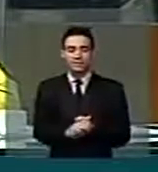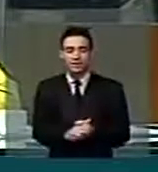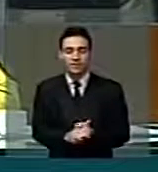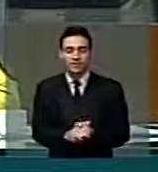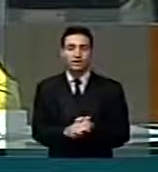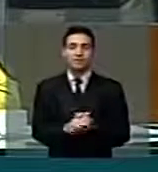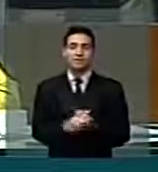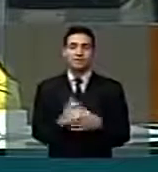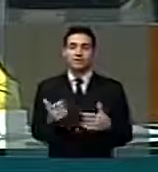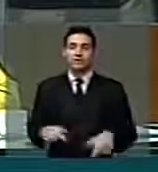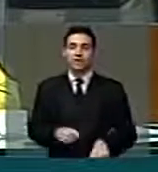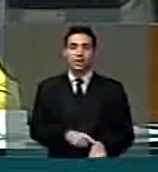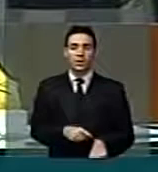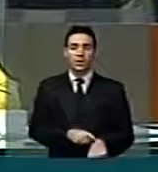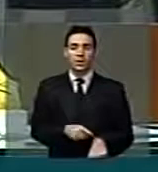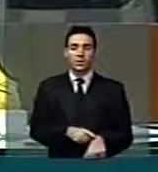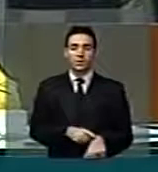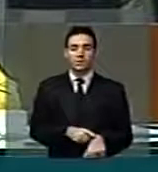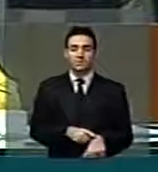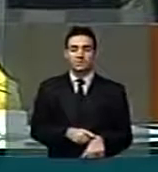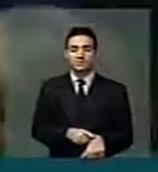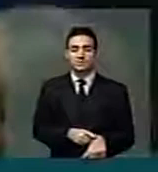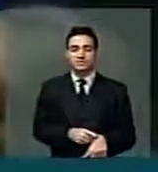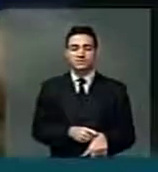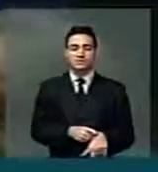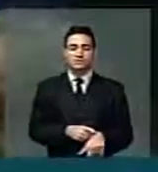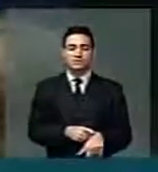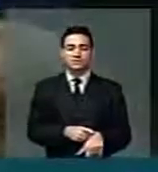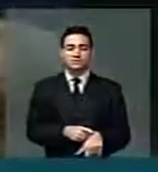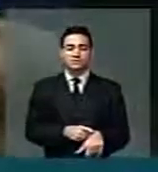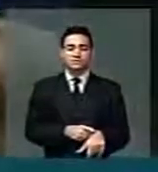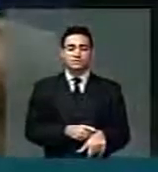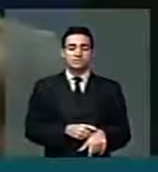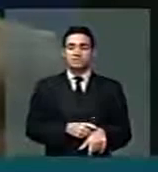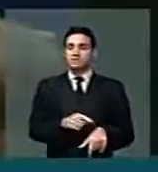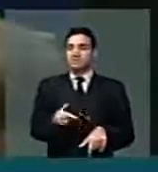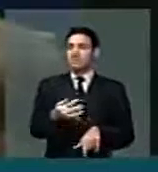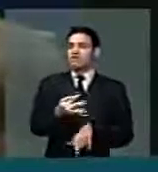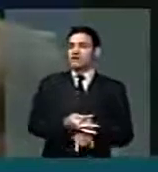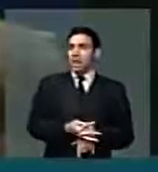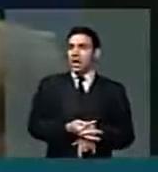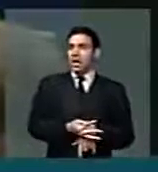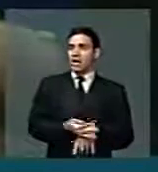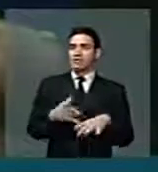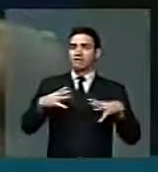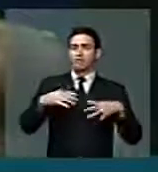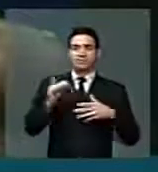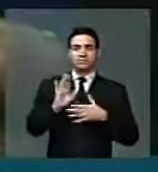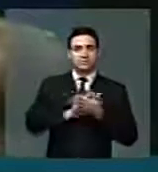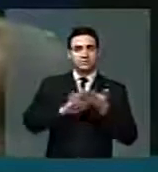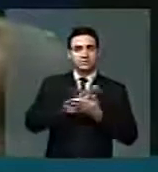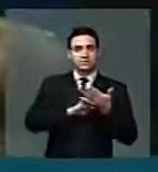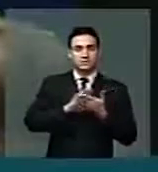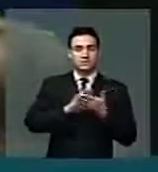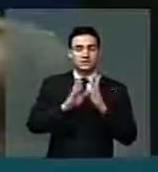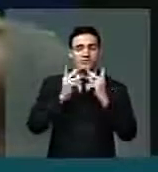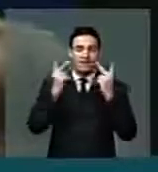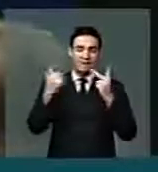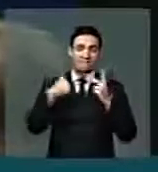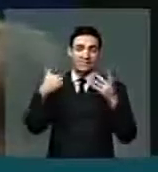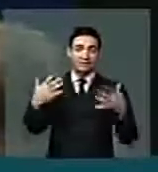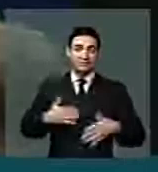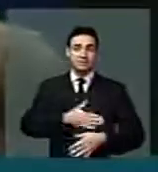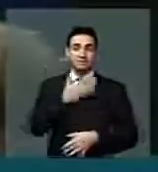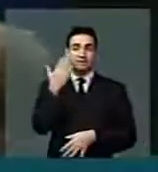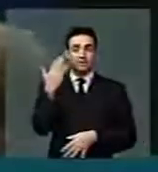tem horário, não tem ritmo, não tem feriado. E eu quero dizer da minha surpresa ao encontrar